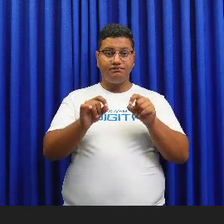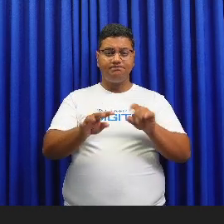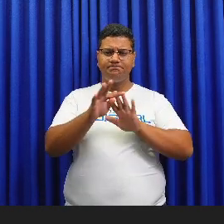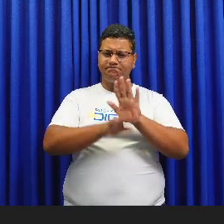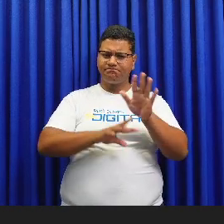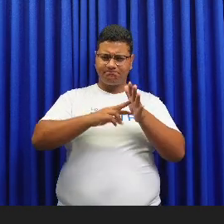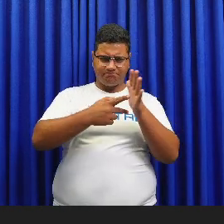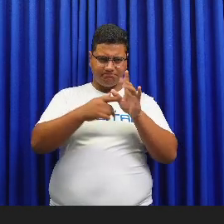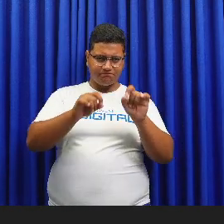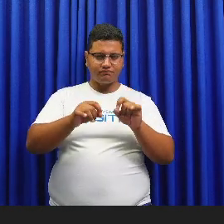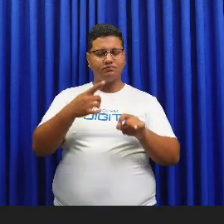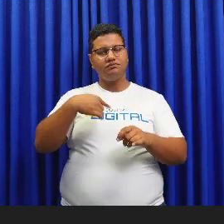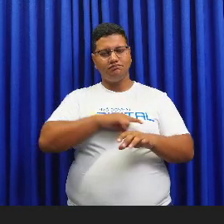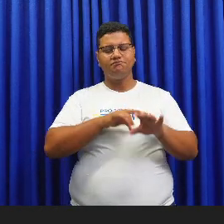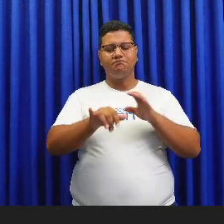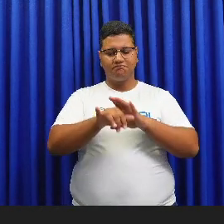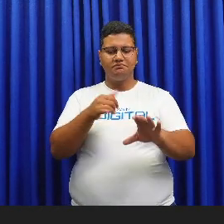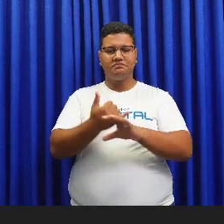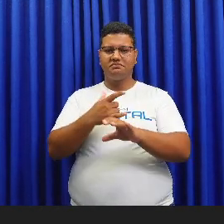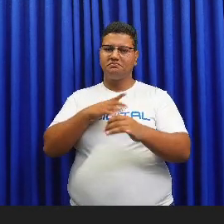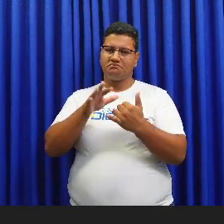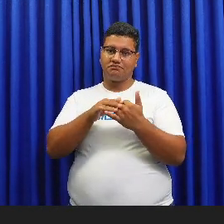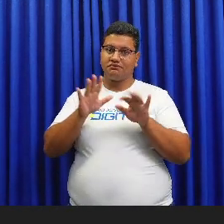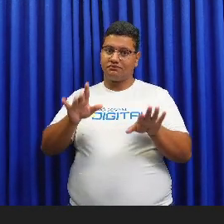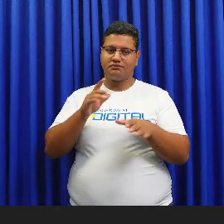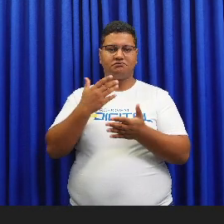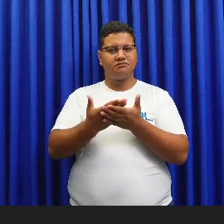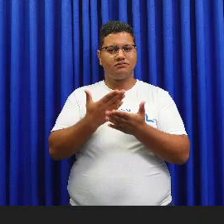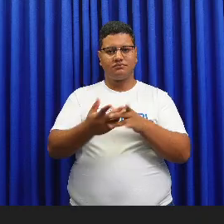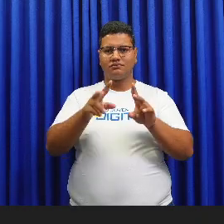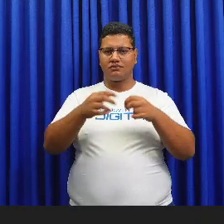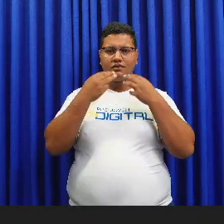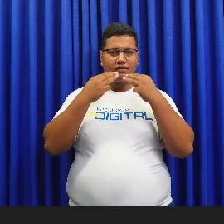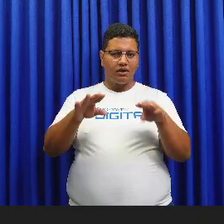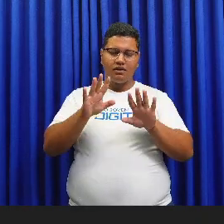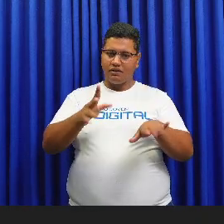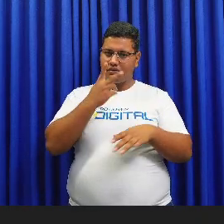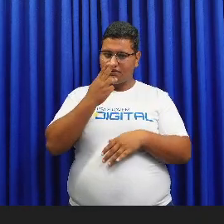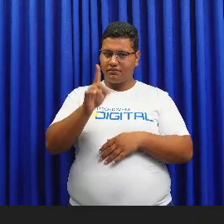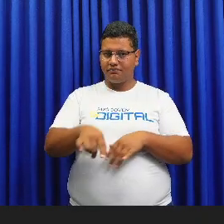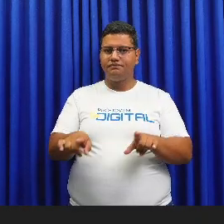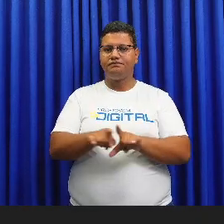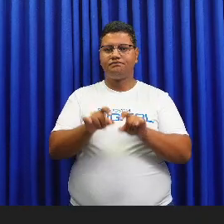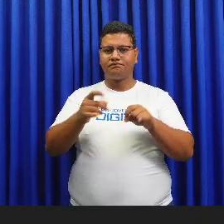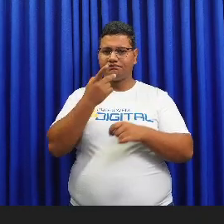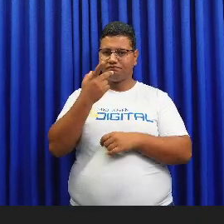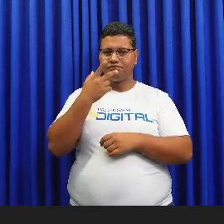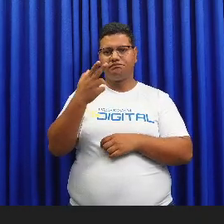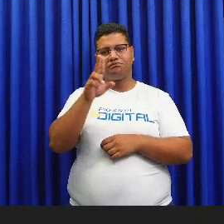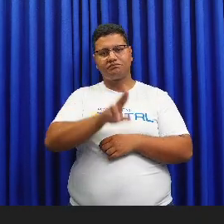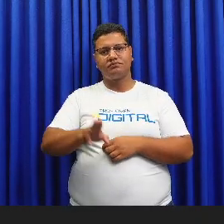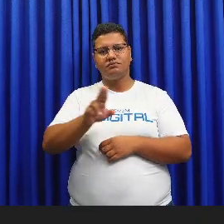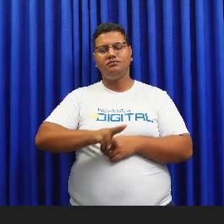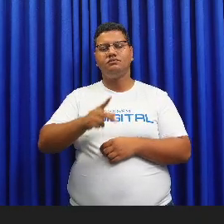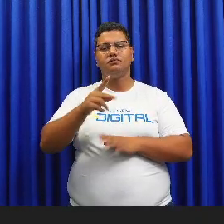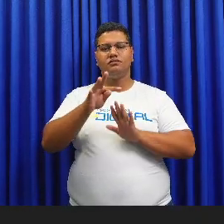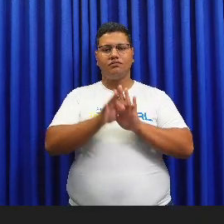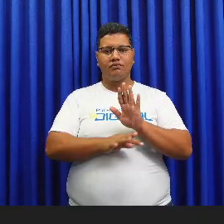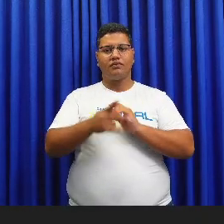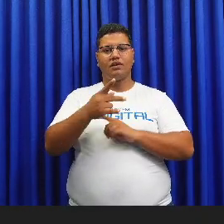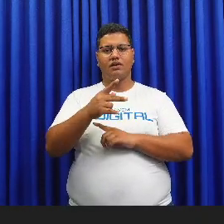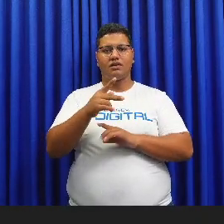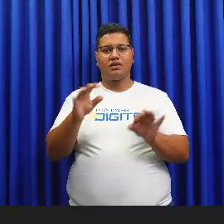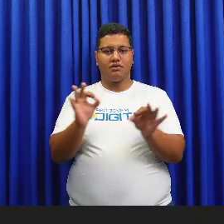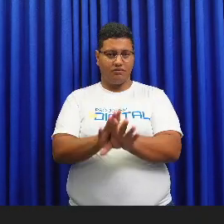prompt, vai aqui no canal, tem alguma aula aí de marketing, se eu não me engano, falando sobre o uso de prompts, beleza? E aí